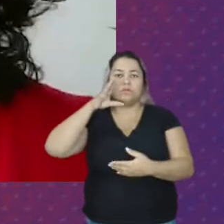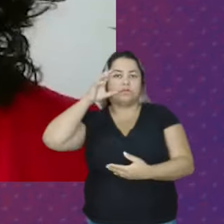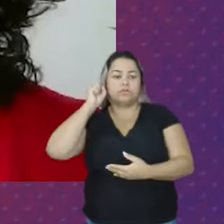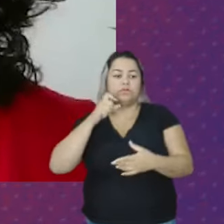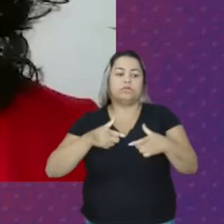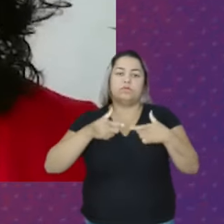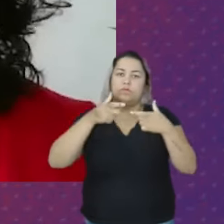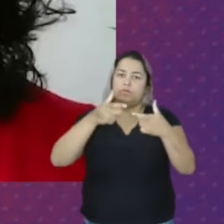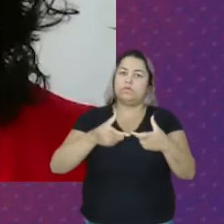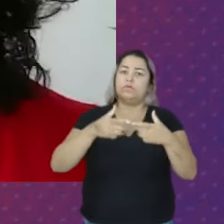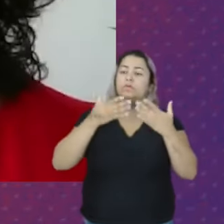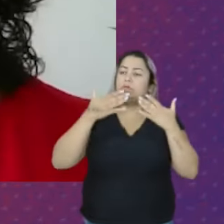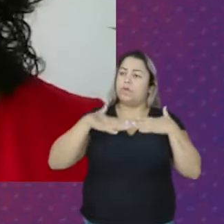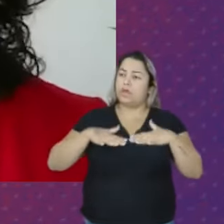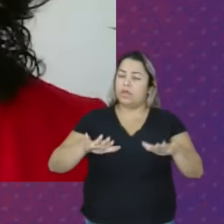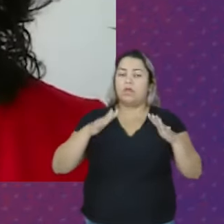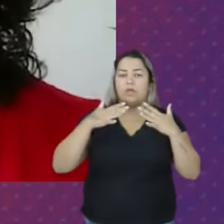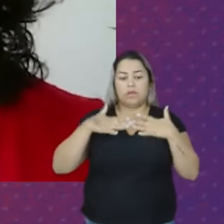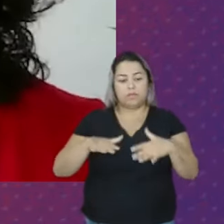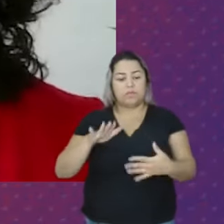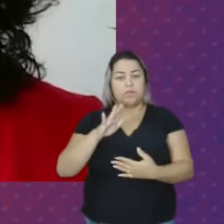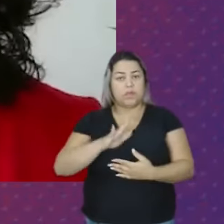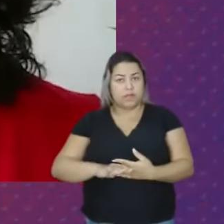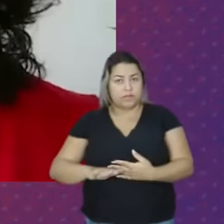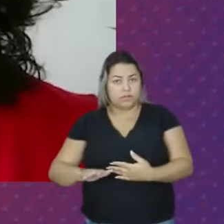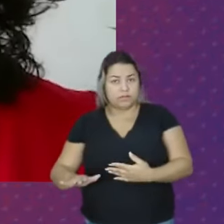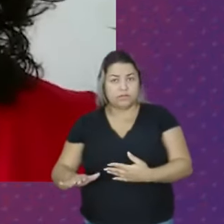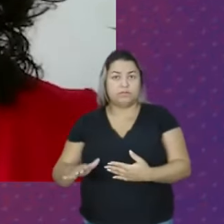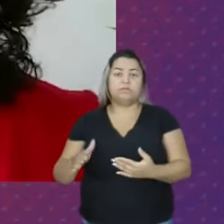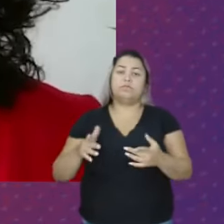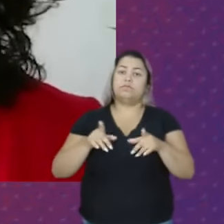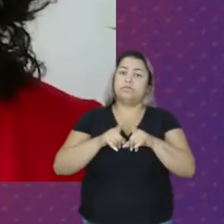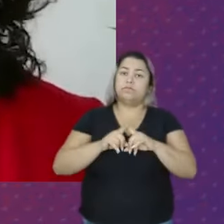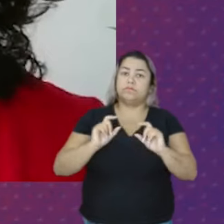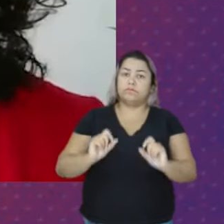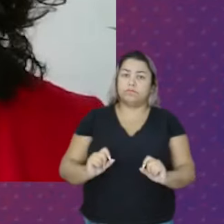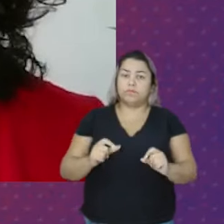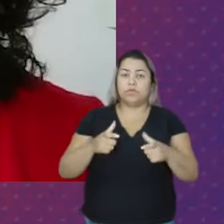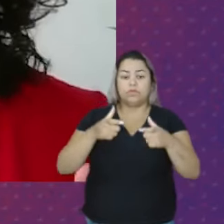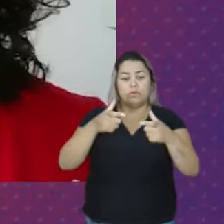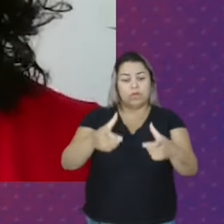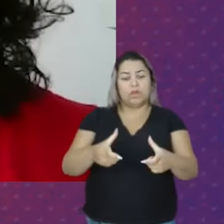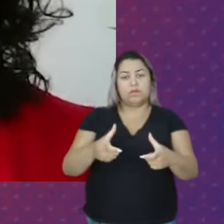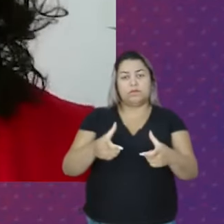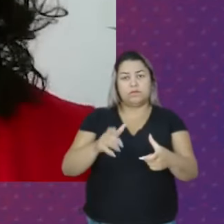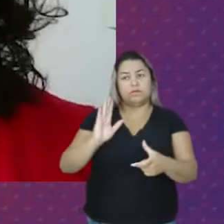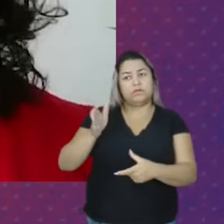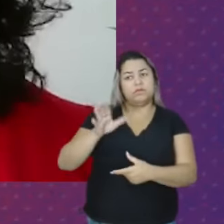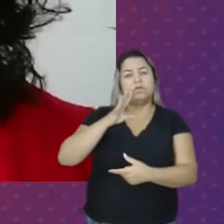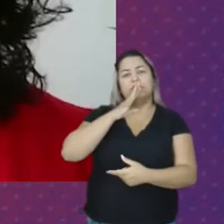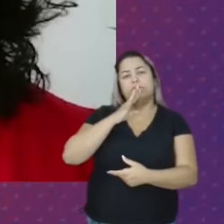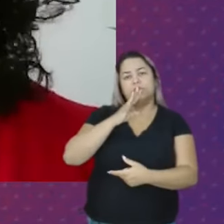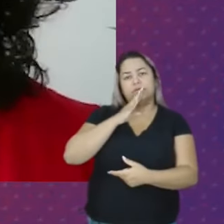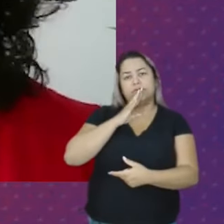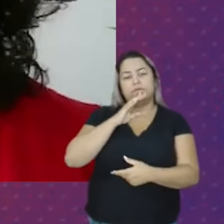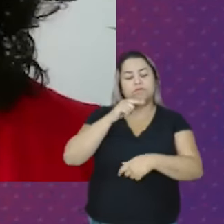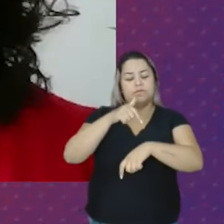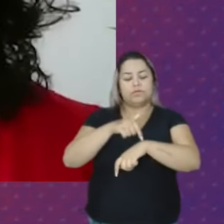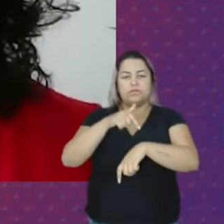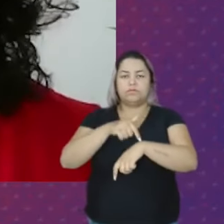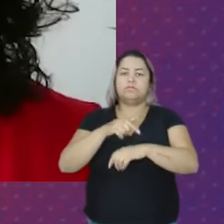local que seja tranquilo para essa criança, de preferência num local que ela já conheça, num horário que